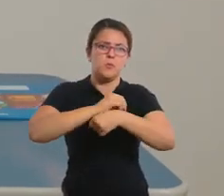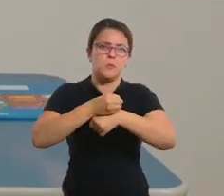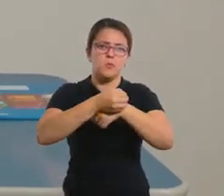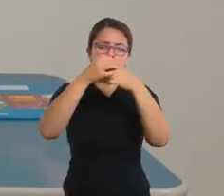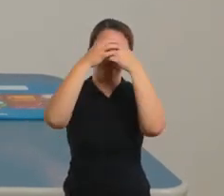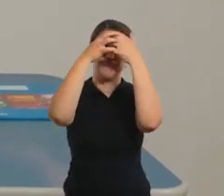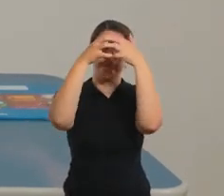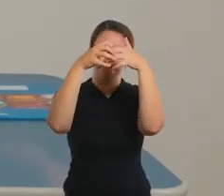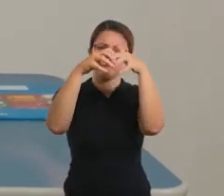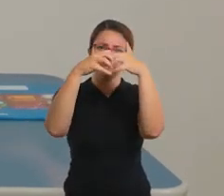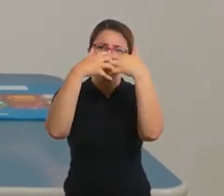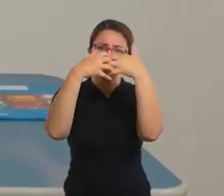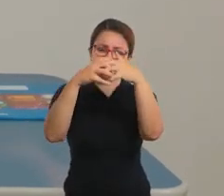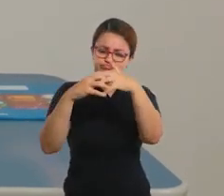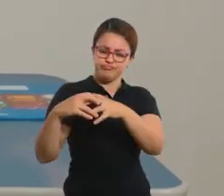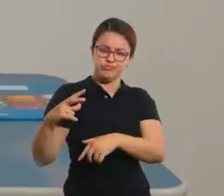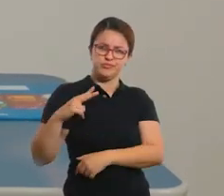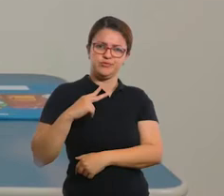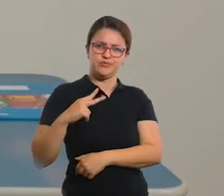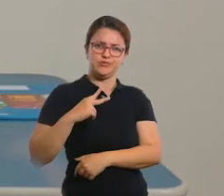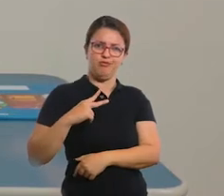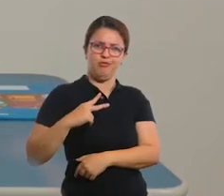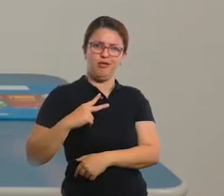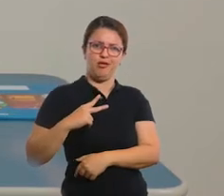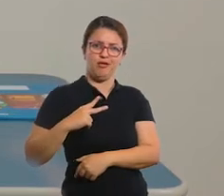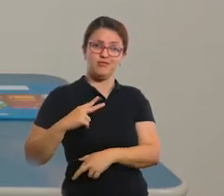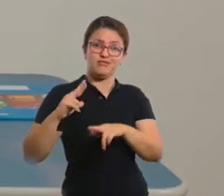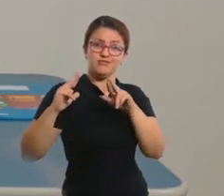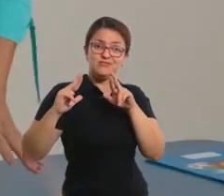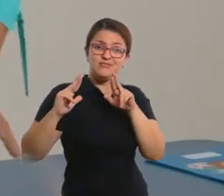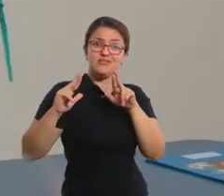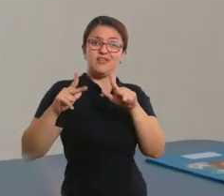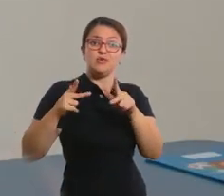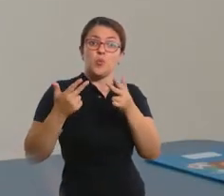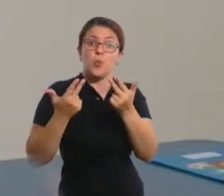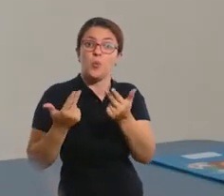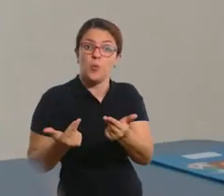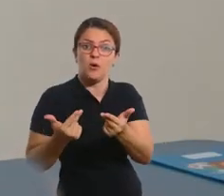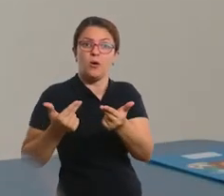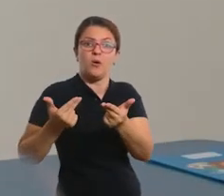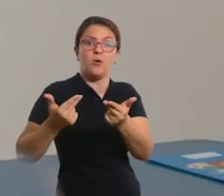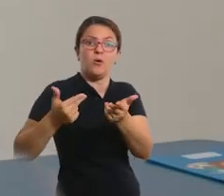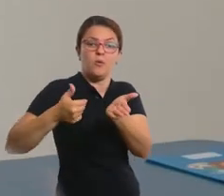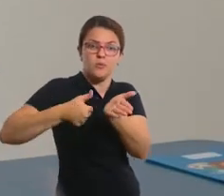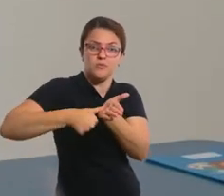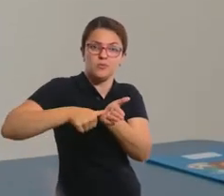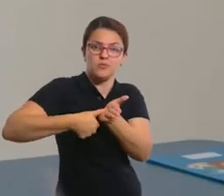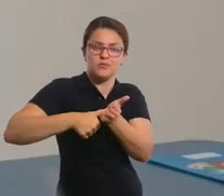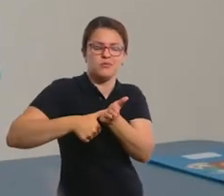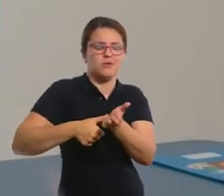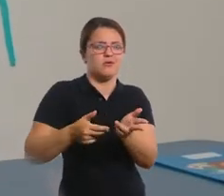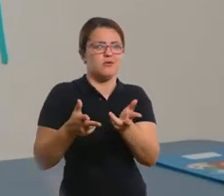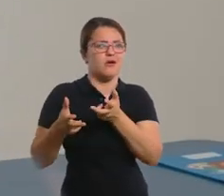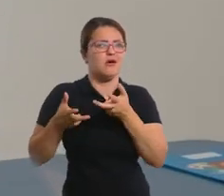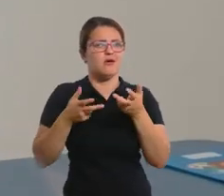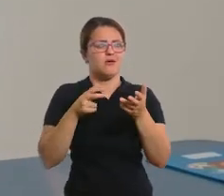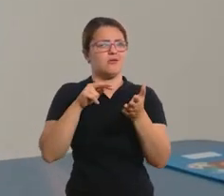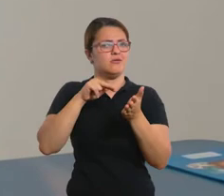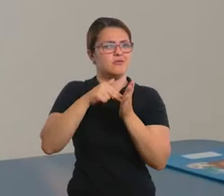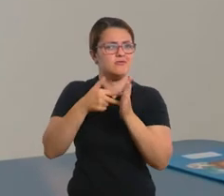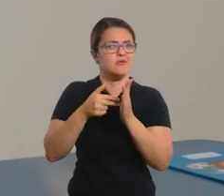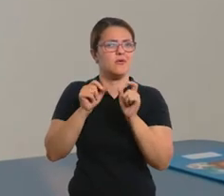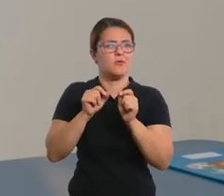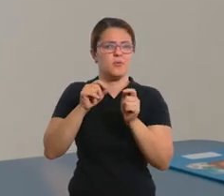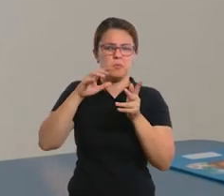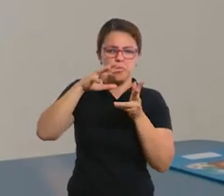sistema nervoso tão particular quanto a impressão digital. Isso significa que pessoas e crianças enxergam o mundo